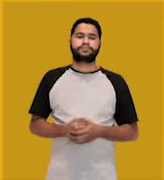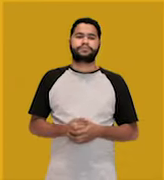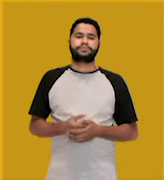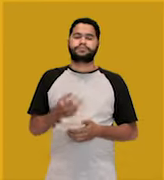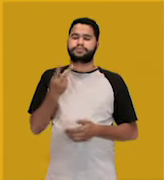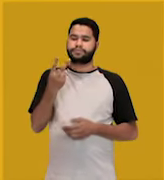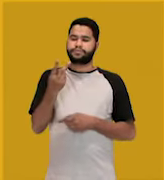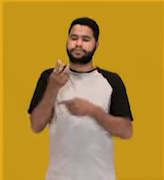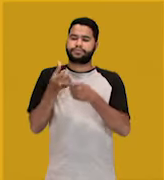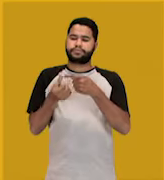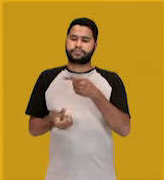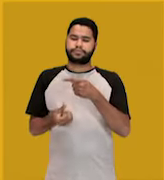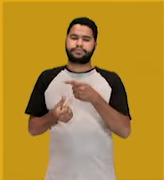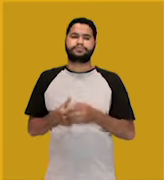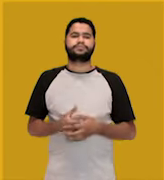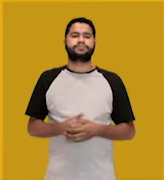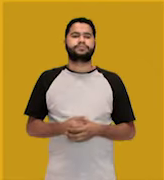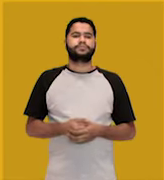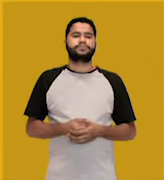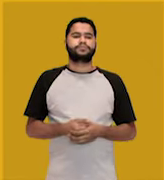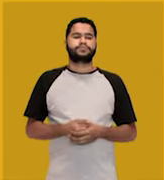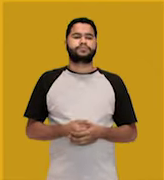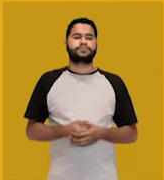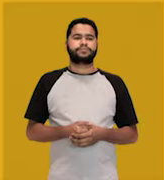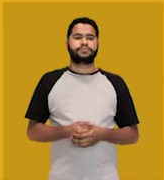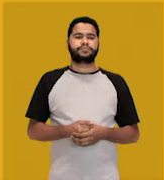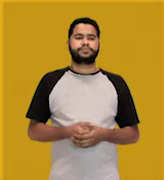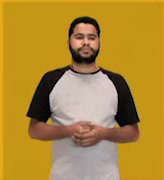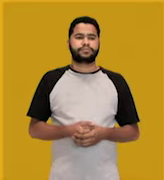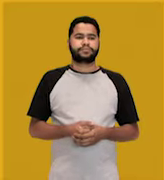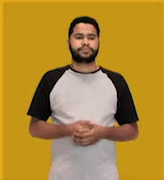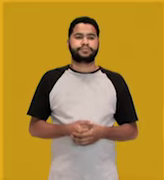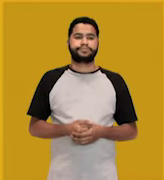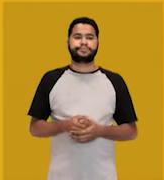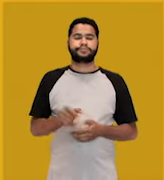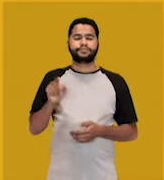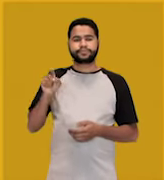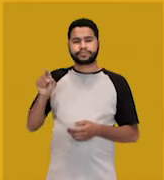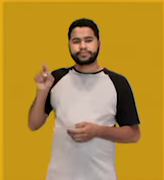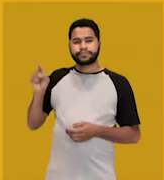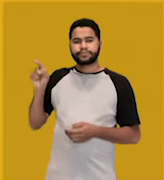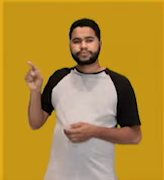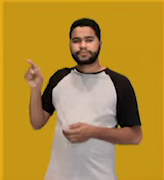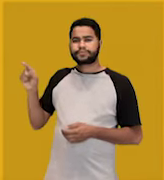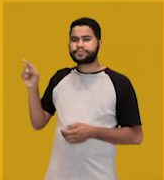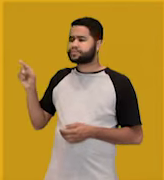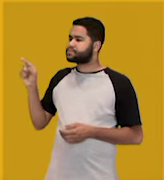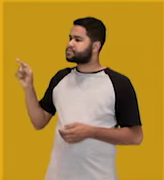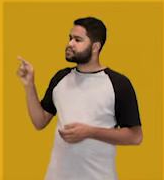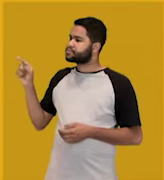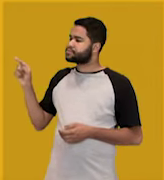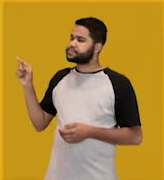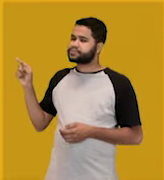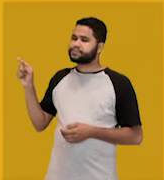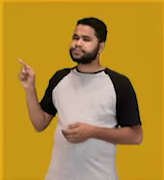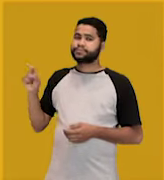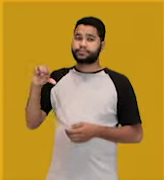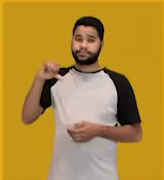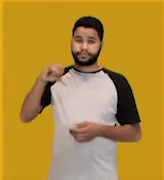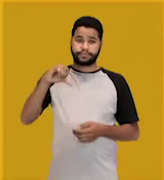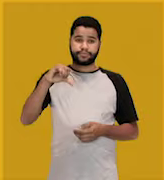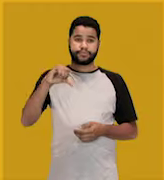são 2 pedaços em 6. 2/6. 1, 2, 3, 4, 5, 6, 7, 8,